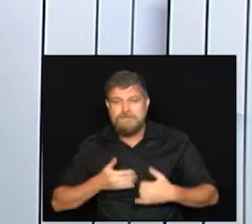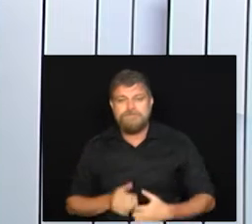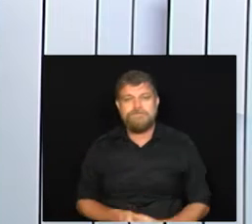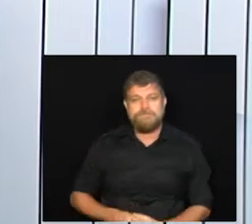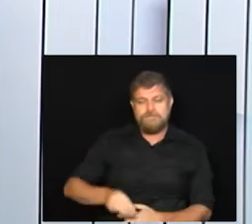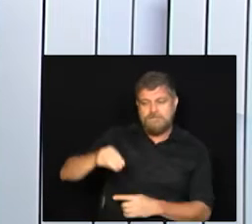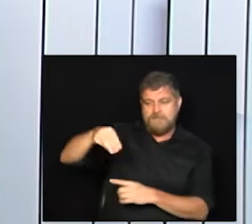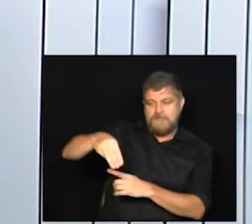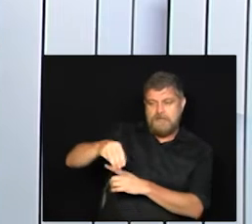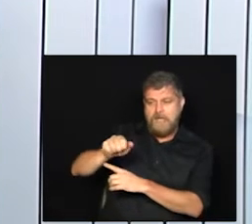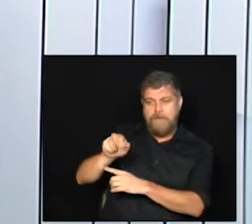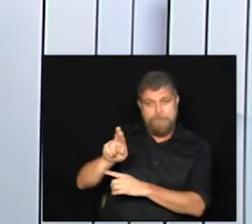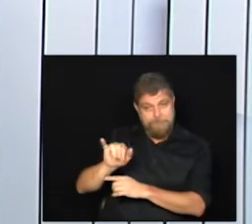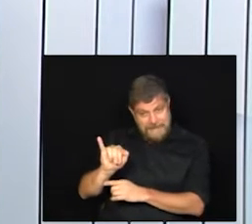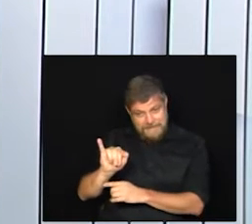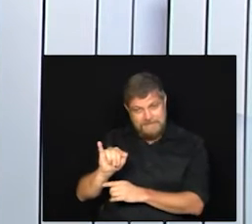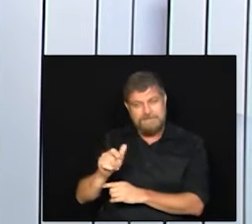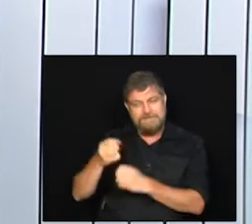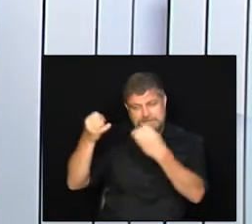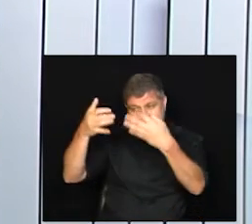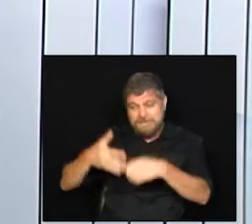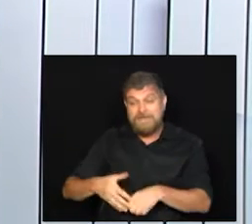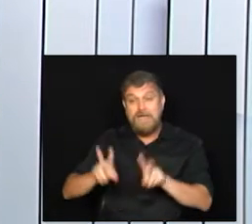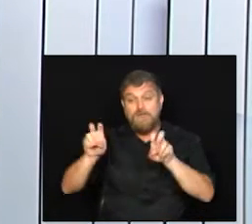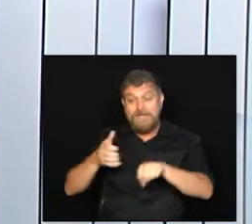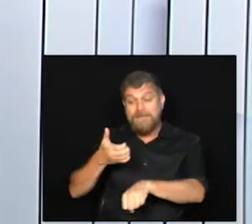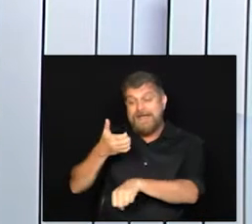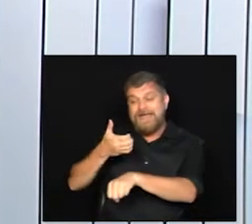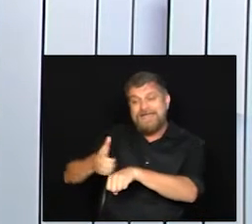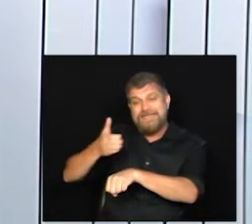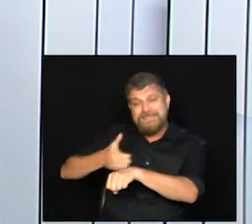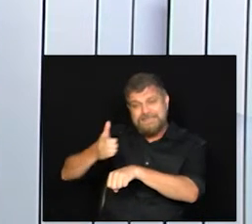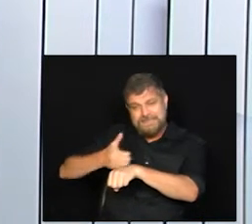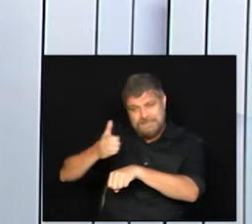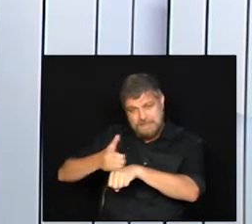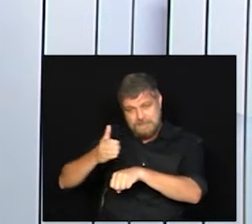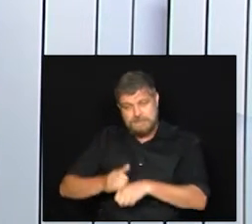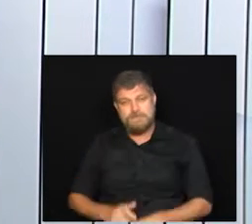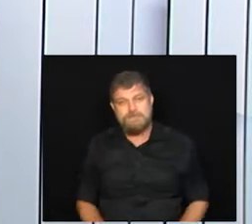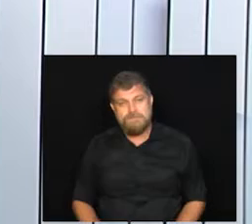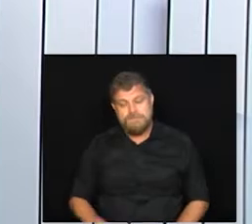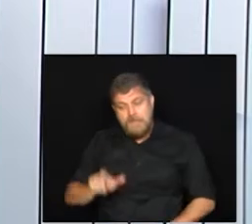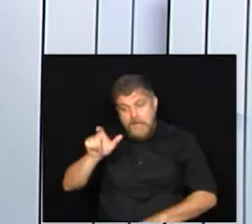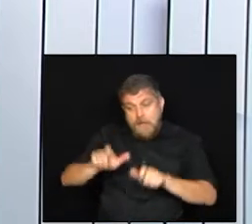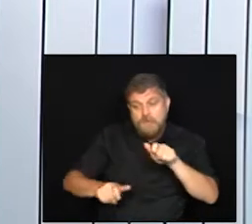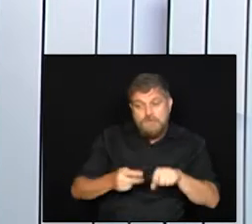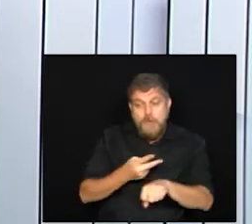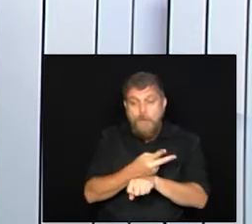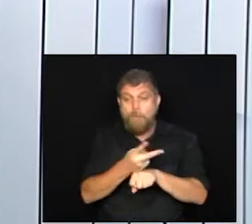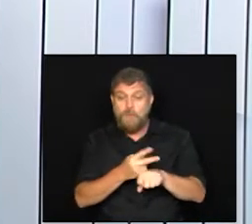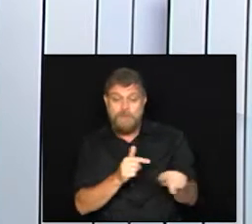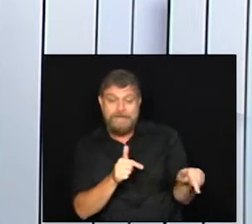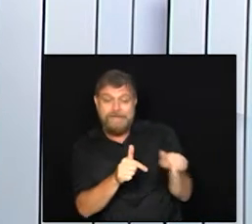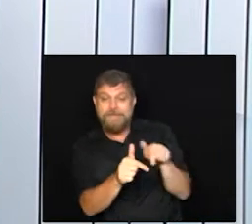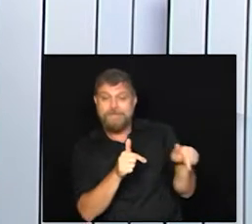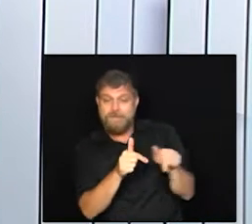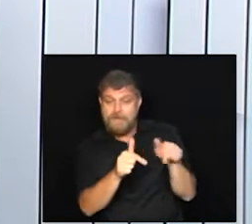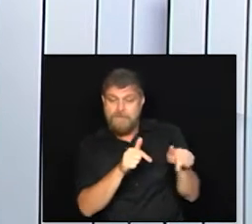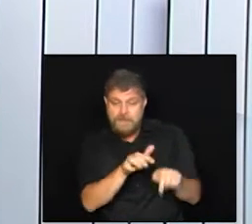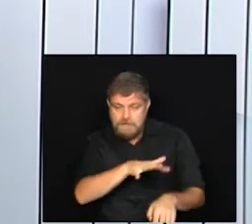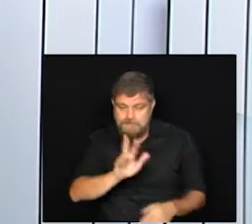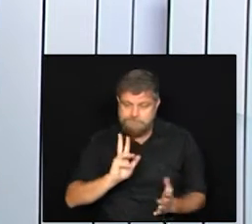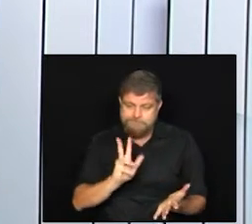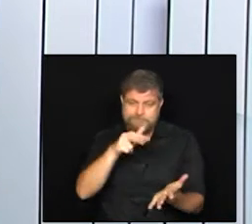Mari Meira falando aí sobre estágio, né? Este início em que as pessoas estão buscando uma oportunidade no mercado de